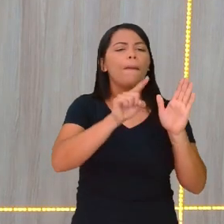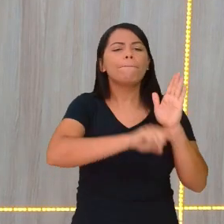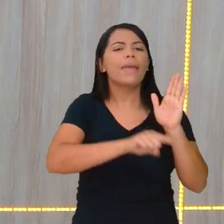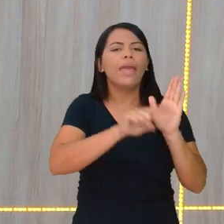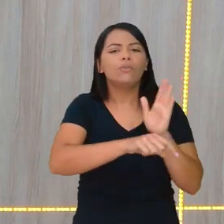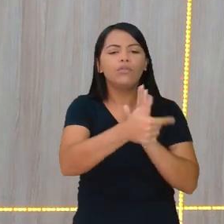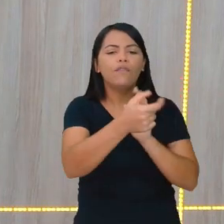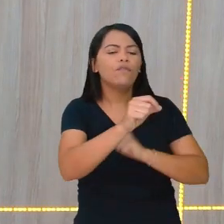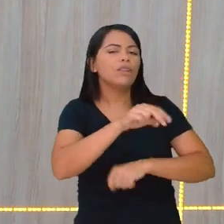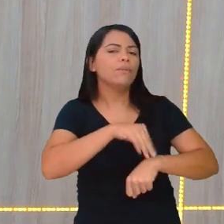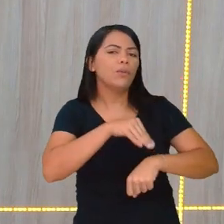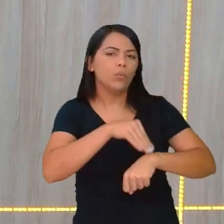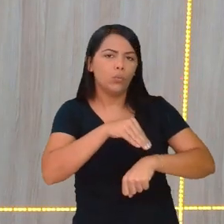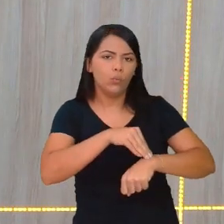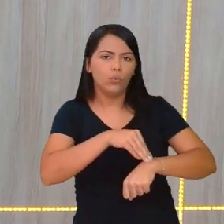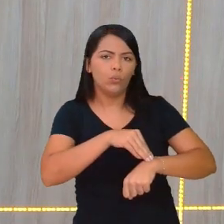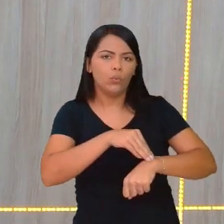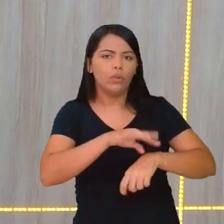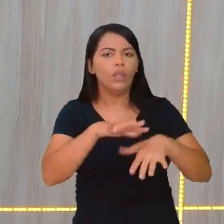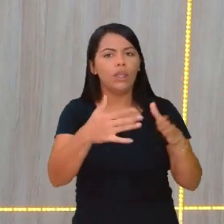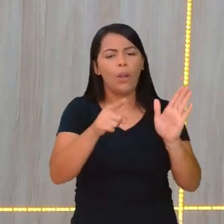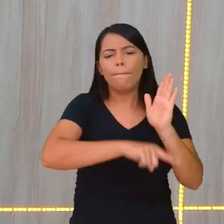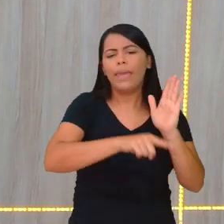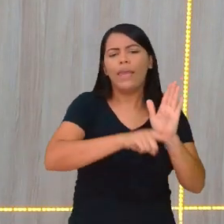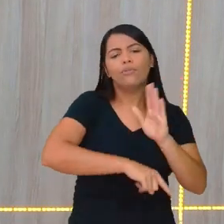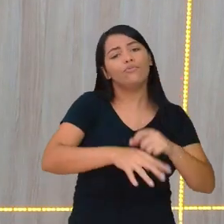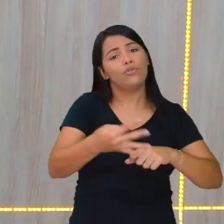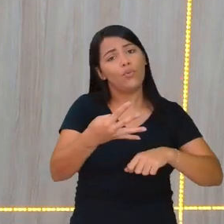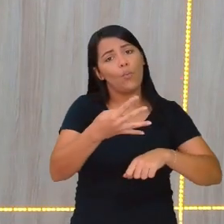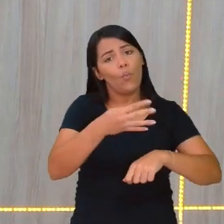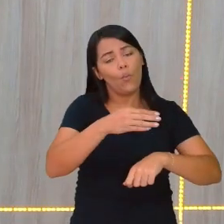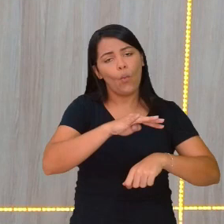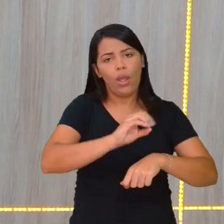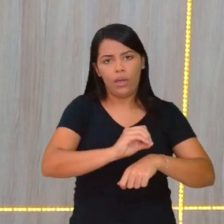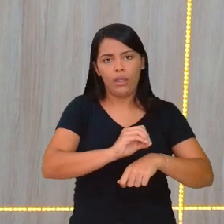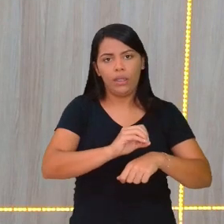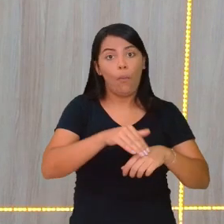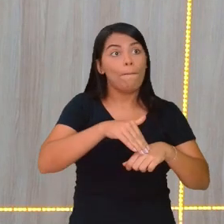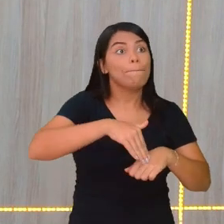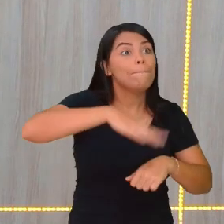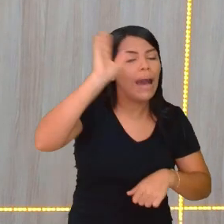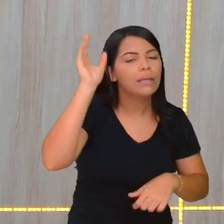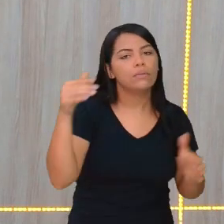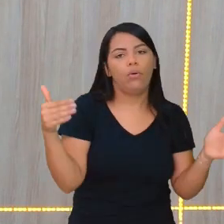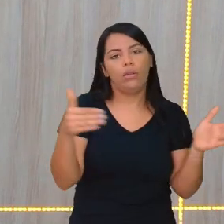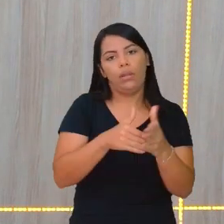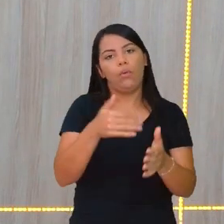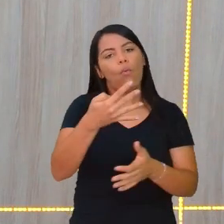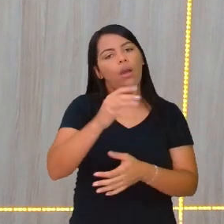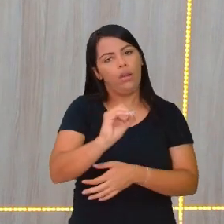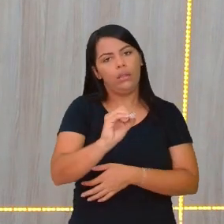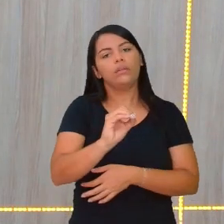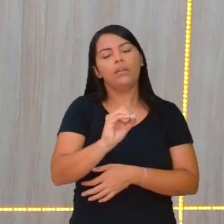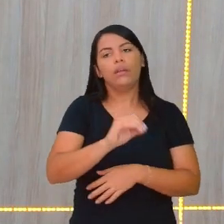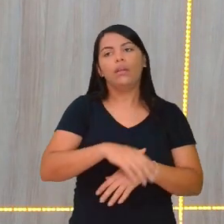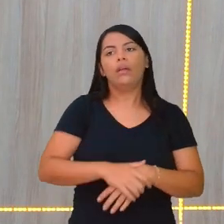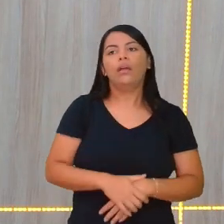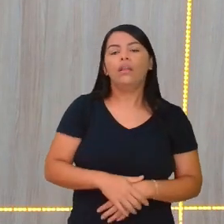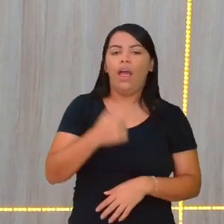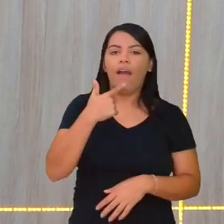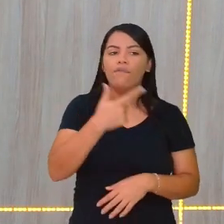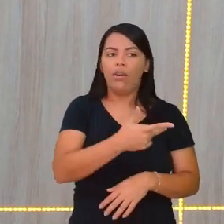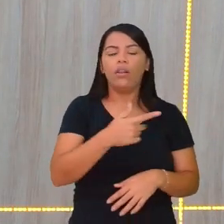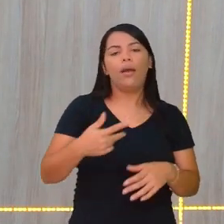menos de 20 minutos, então está menos de 40, no máximo até 40, né? Que estava dizendo a questão. E de 20 minutos